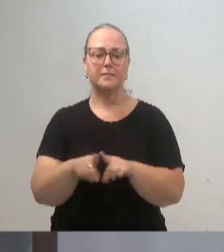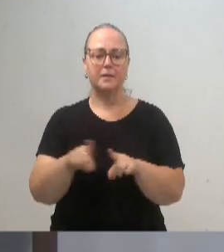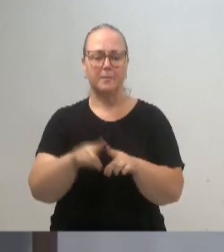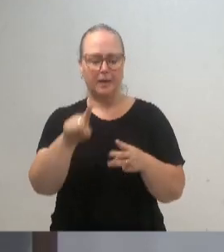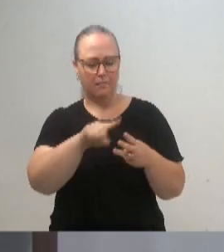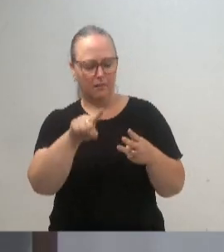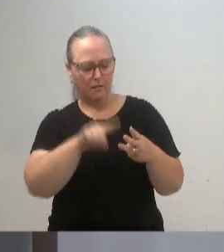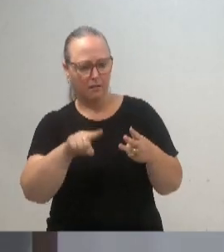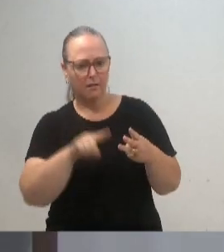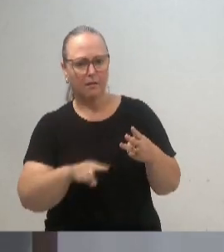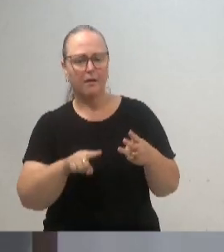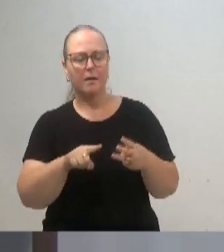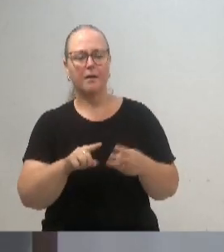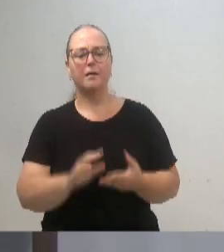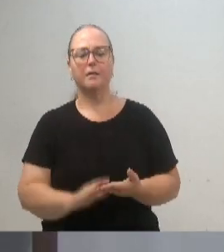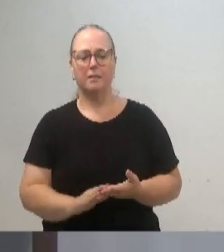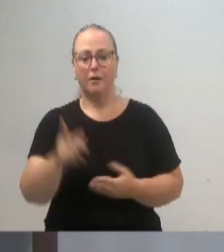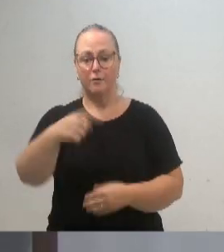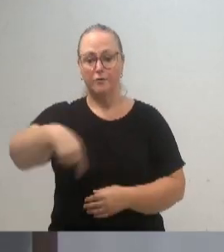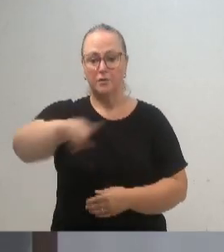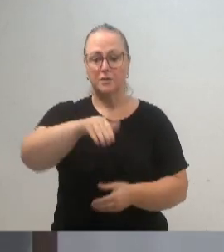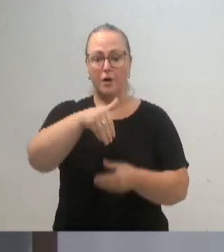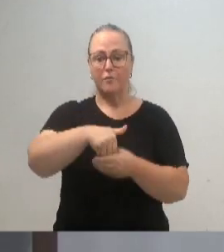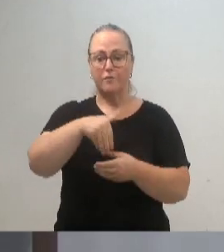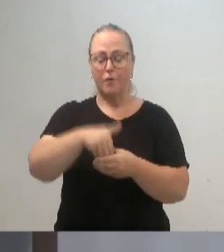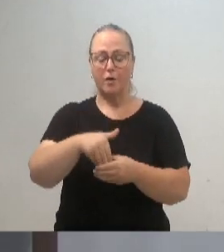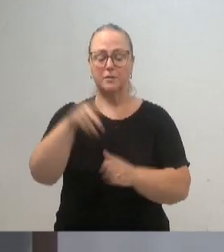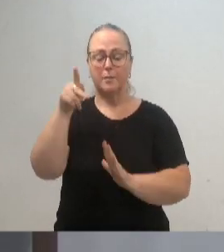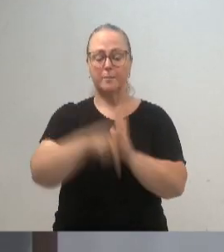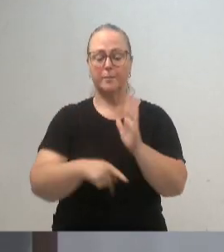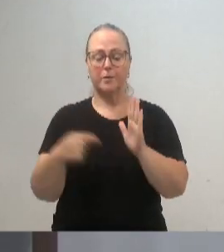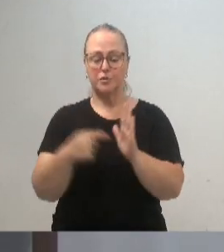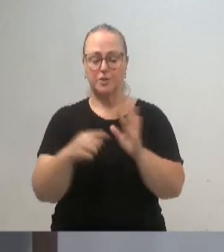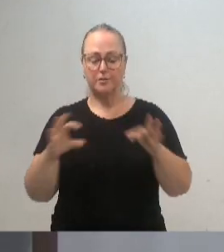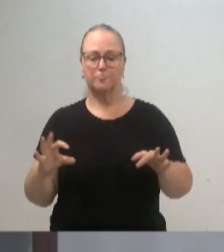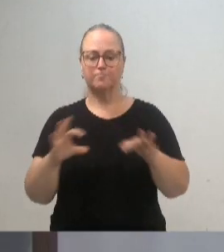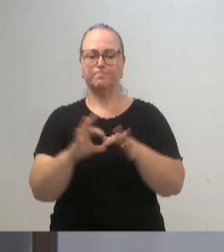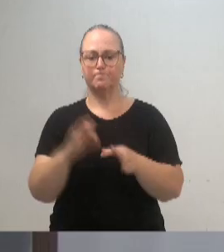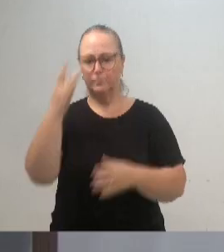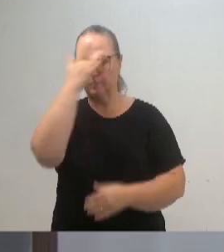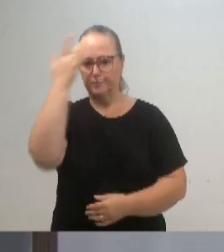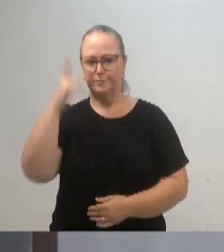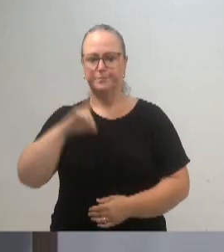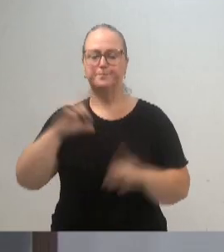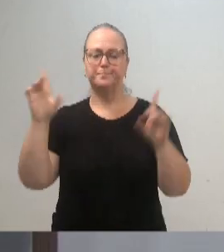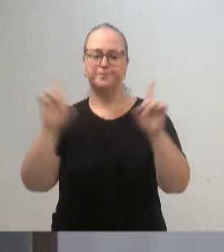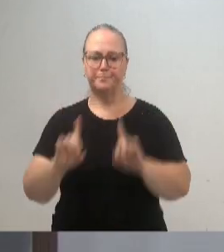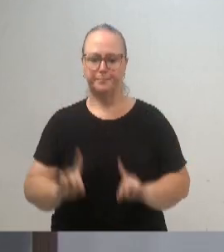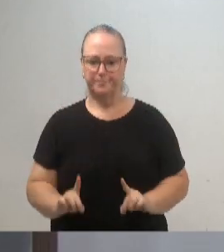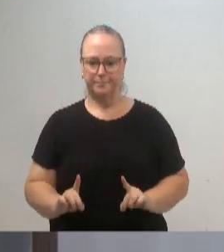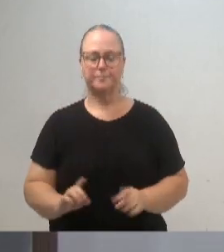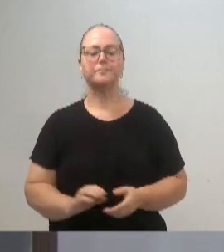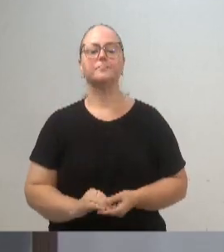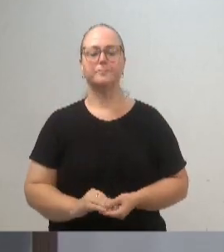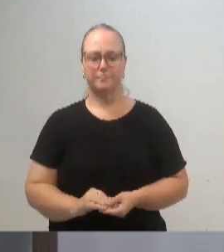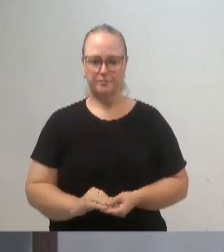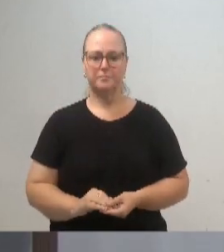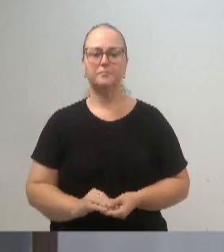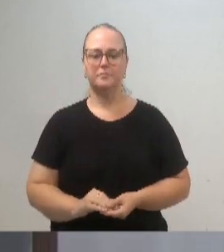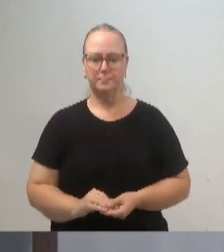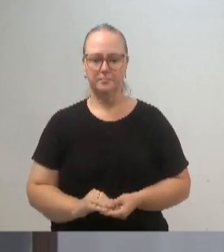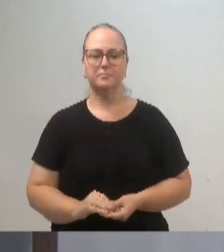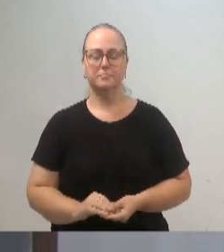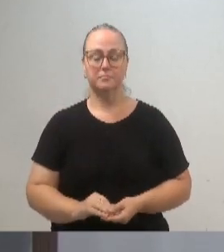citações quando vocês votarem em projetos envolvendo as pessoas com deficiência. Para que vocês lembrem que a educação,